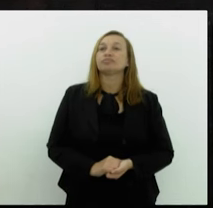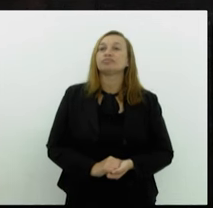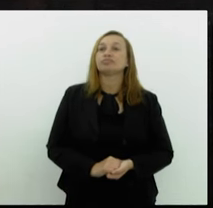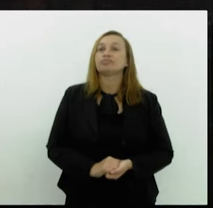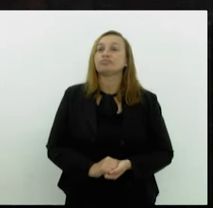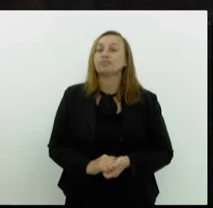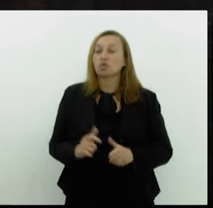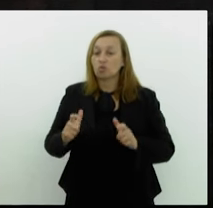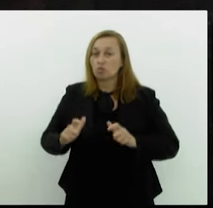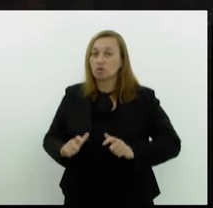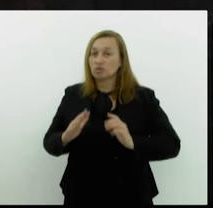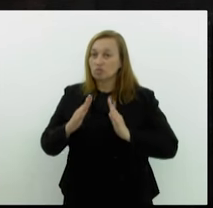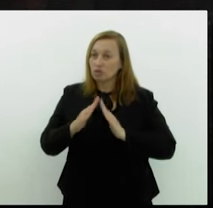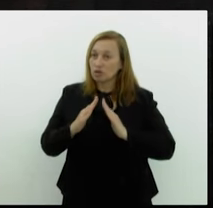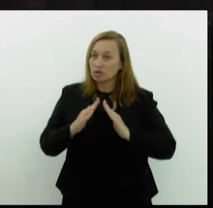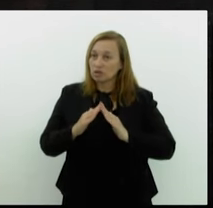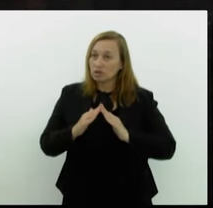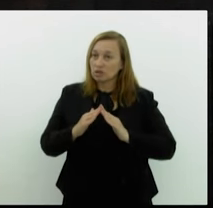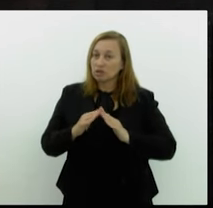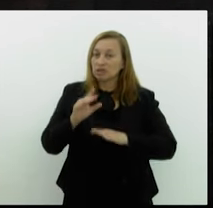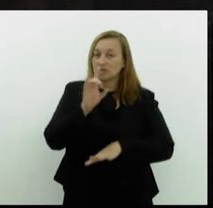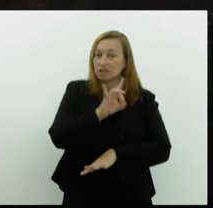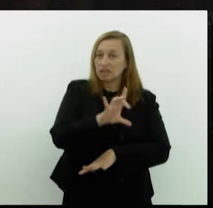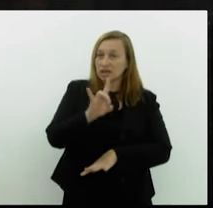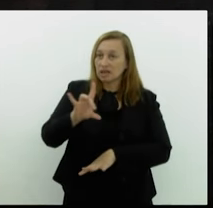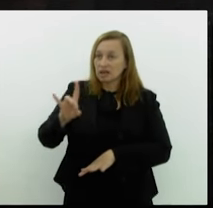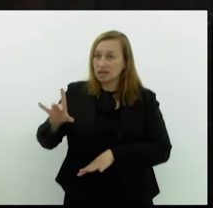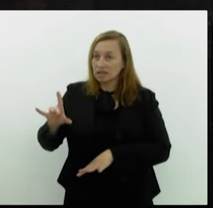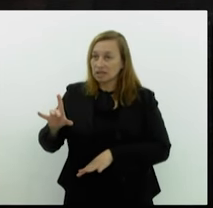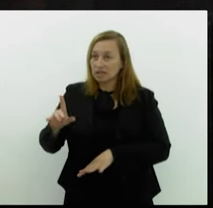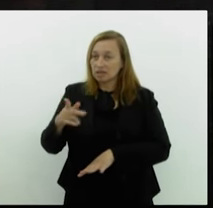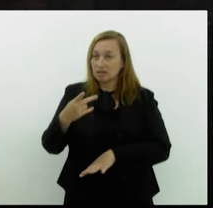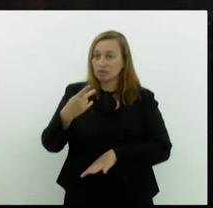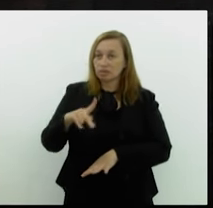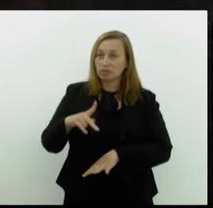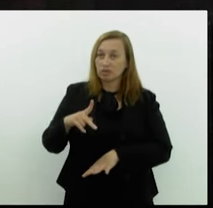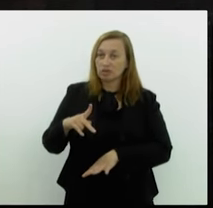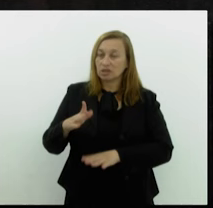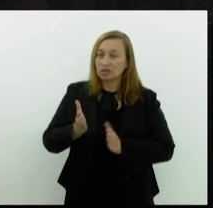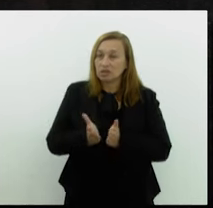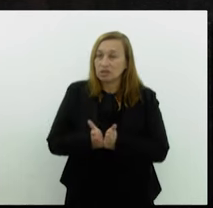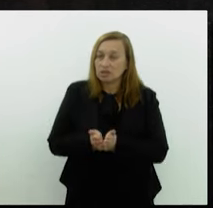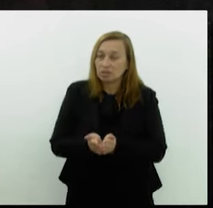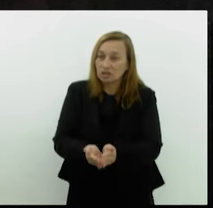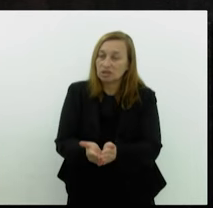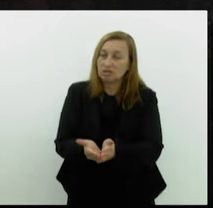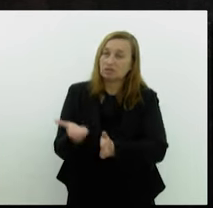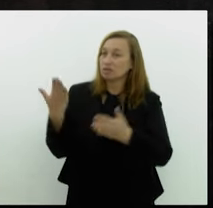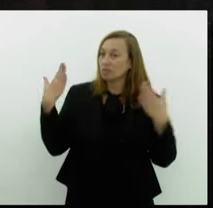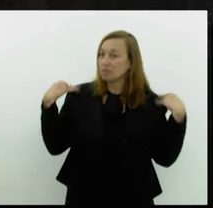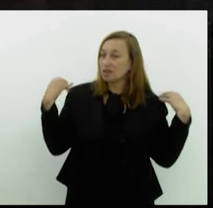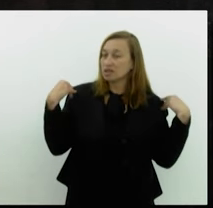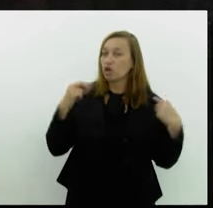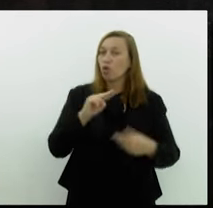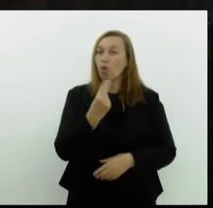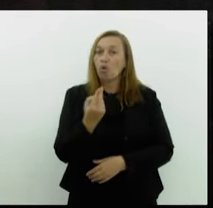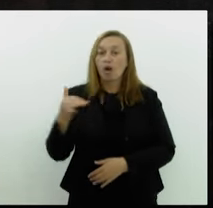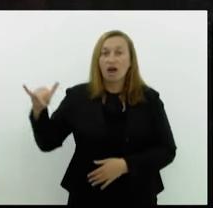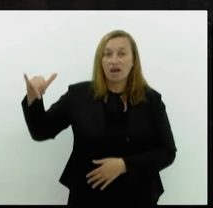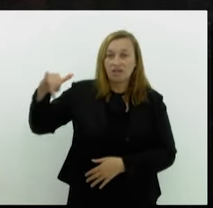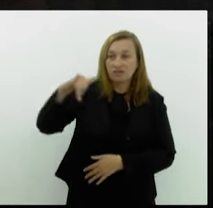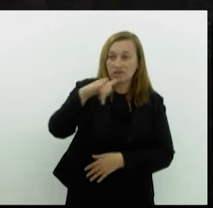de moradia de cada proprietário dessas embarcações de passeio ou dos aviões